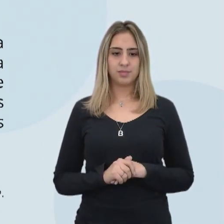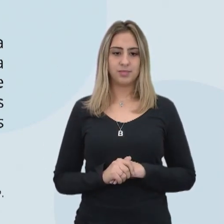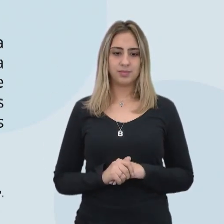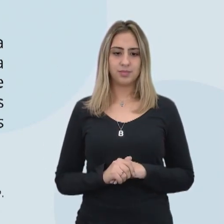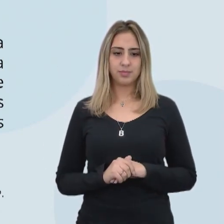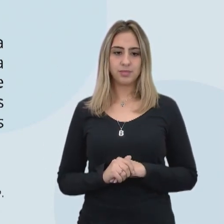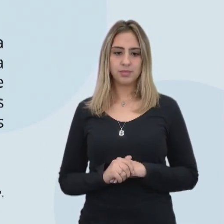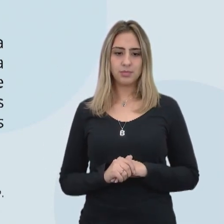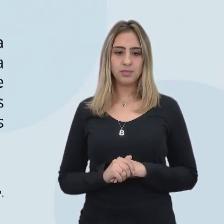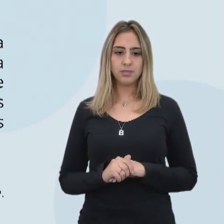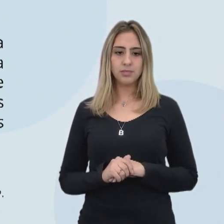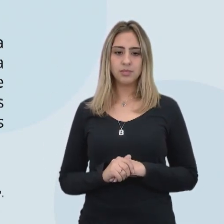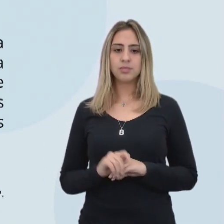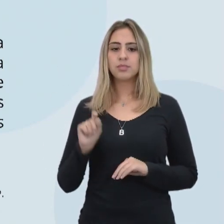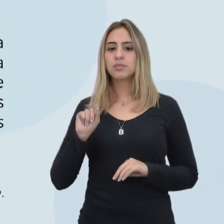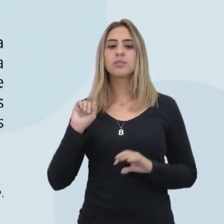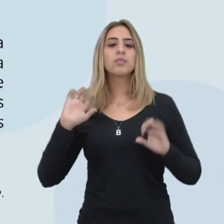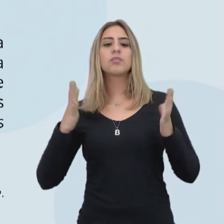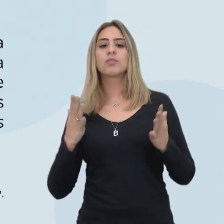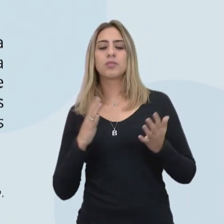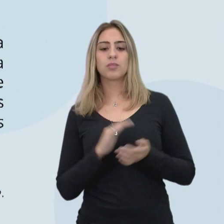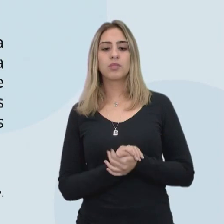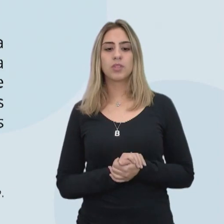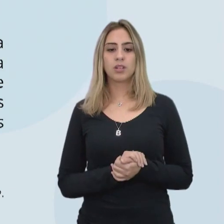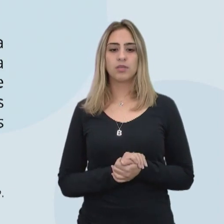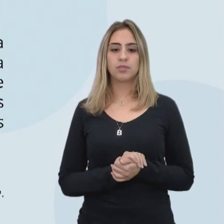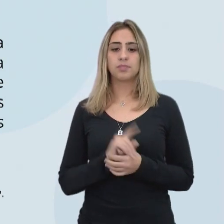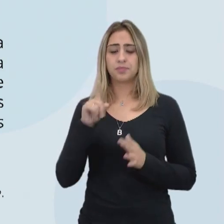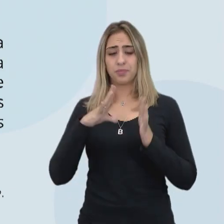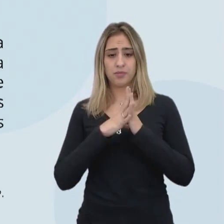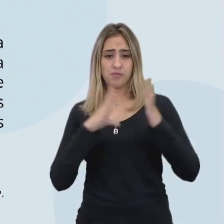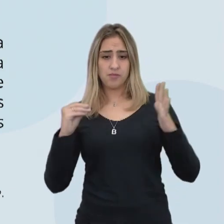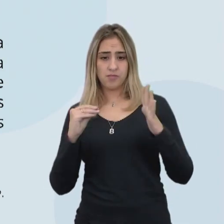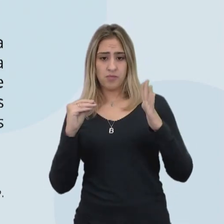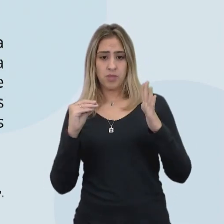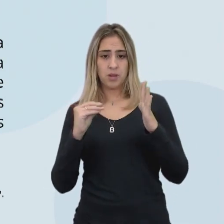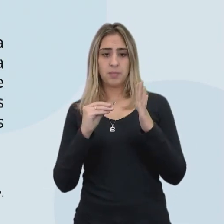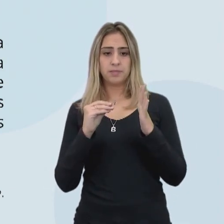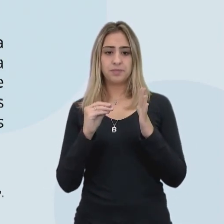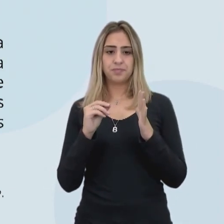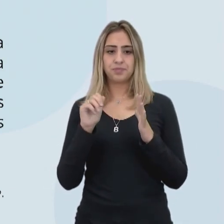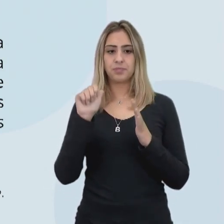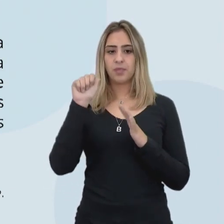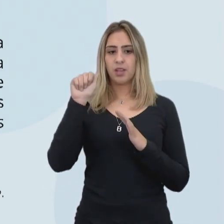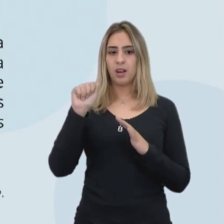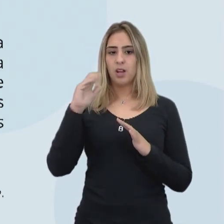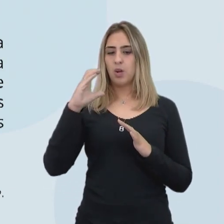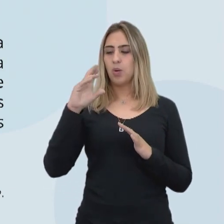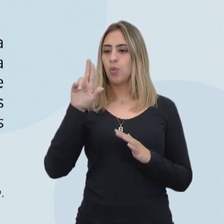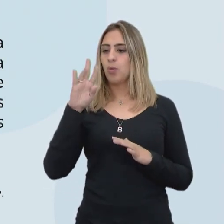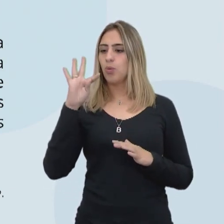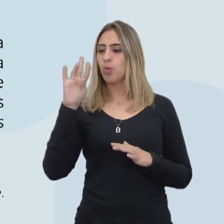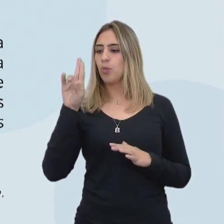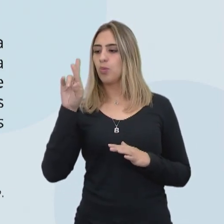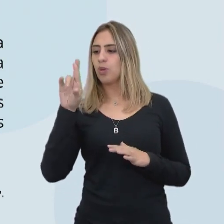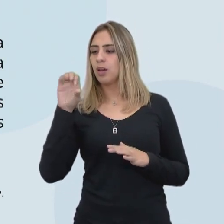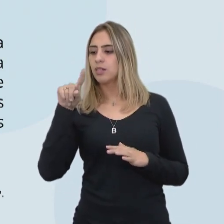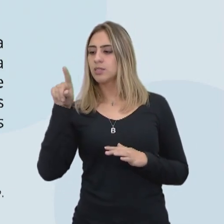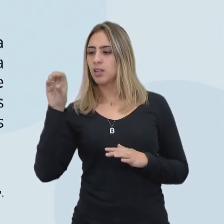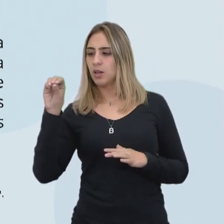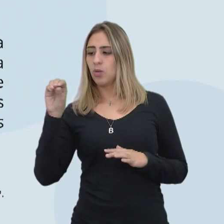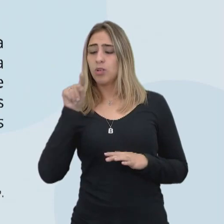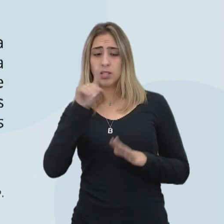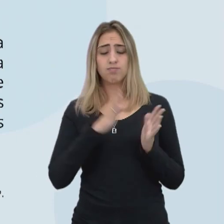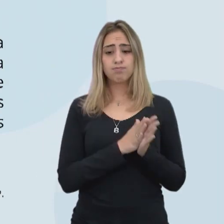ó, o que acontece? Esse modelo de aculturação indireta, ele é justamente